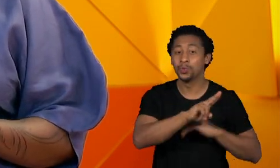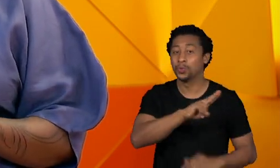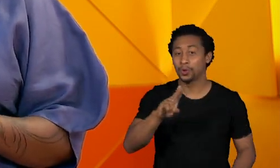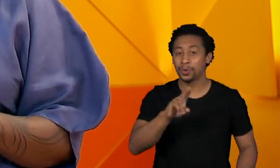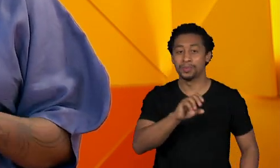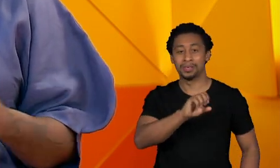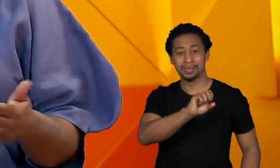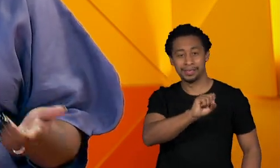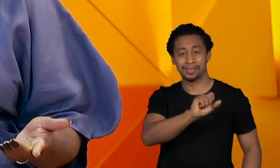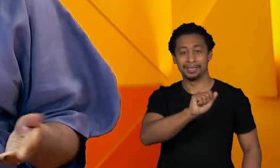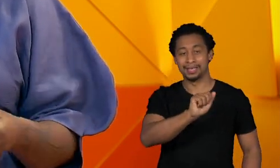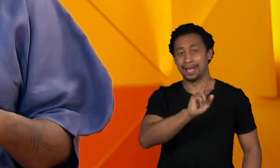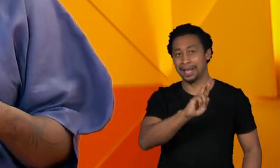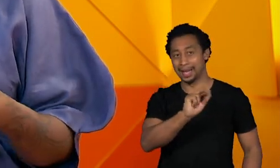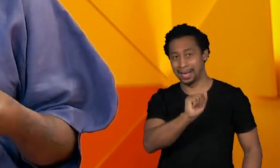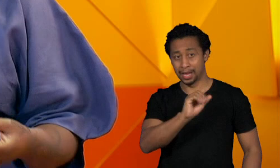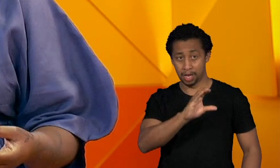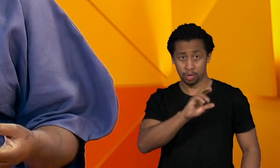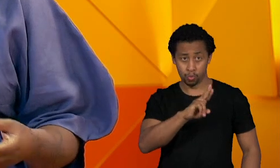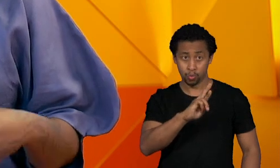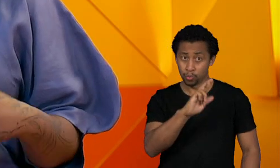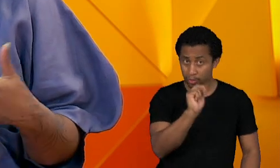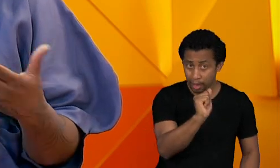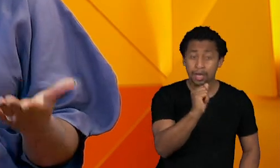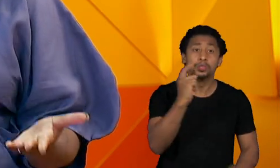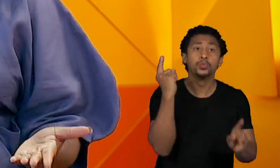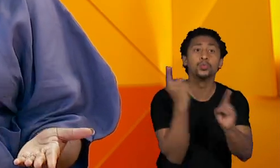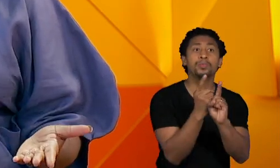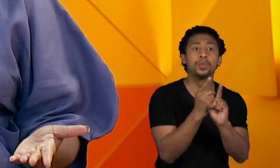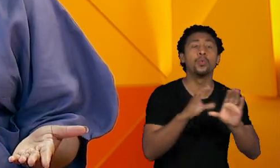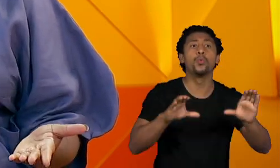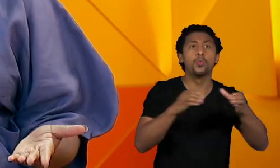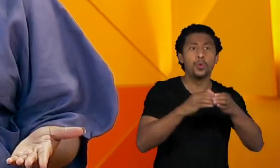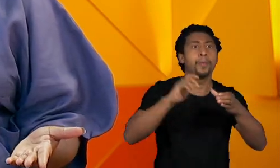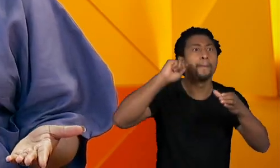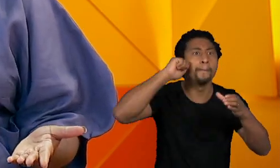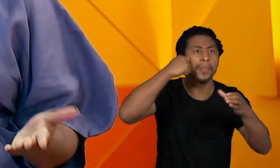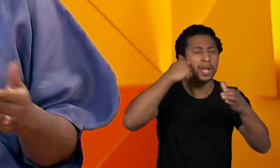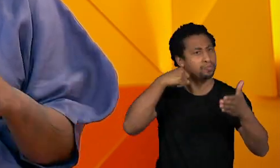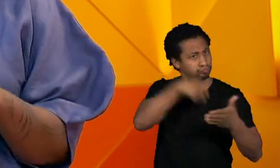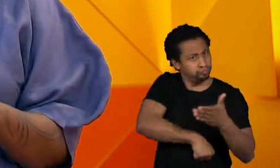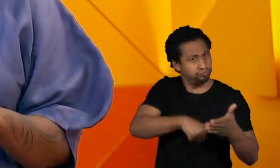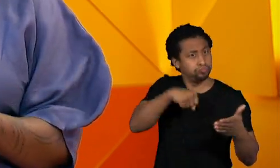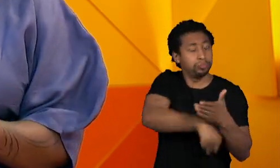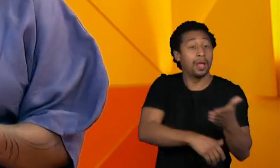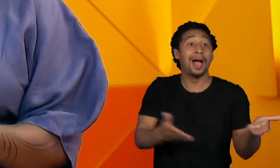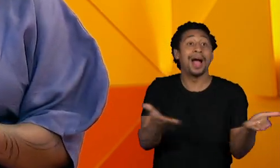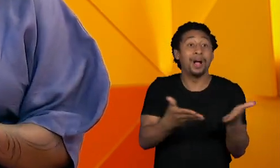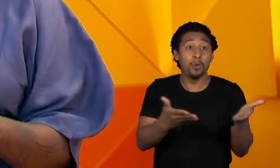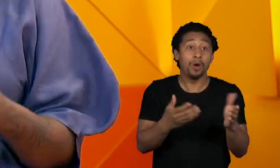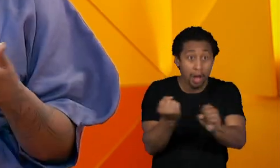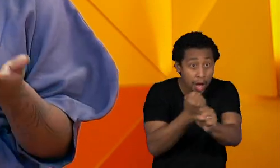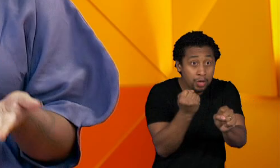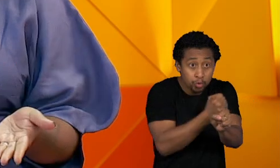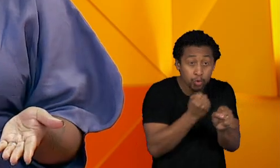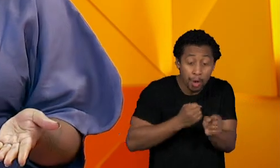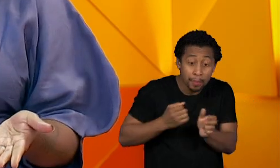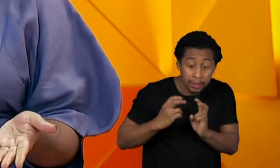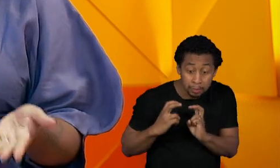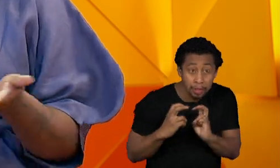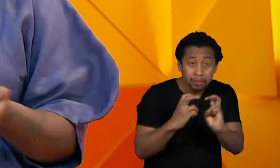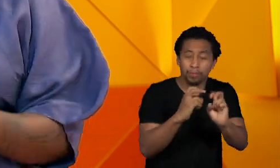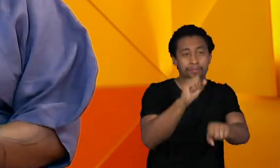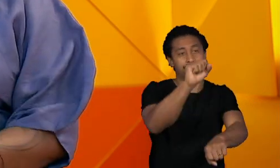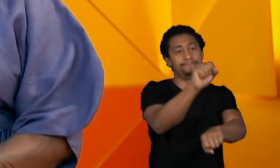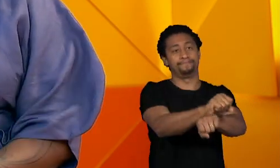escavações identificou vestígios da resistência preta. E agora existe uma mobilização para que as obras sejam interrompidas e este